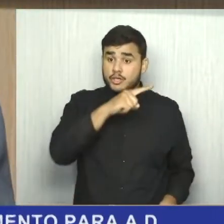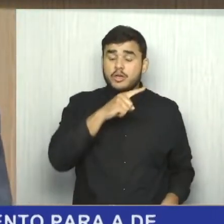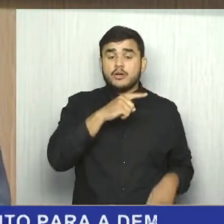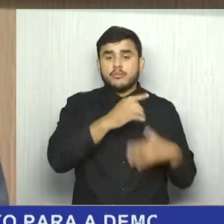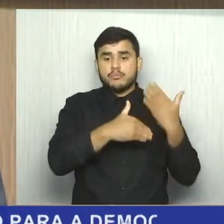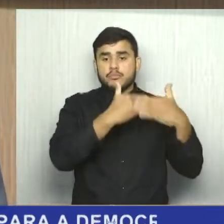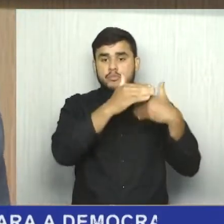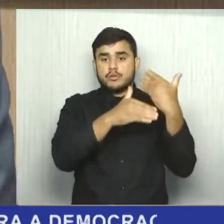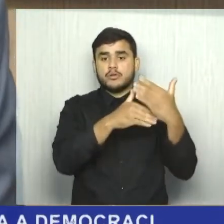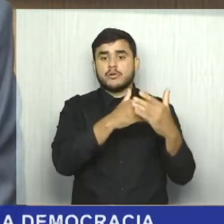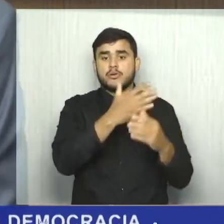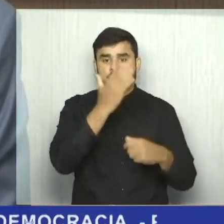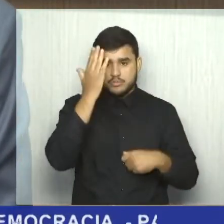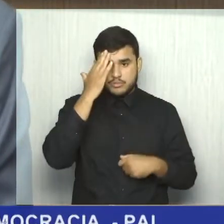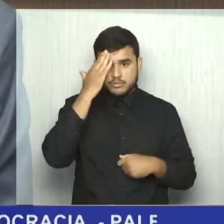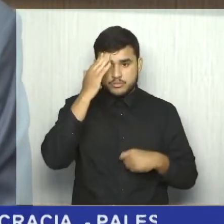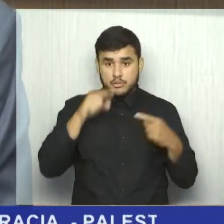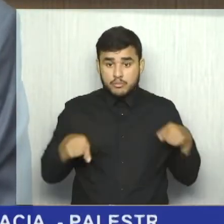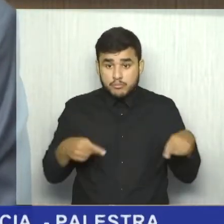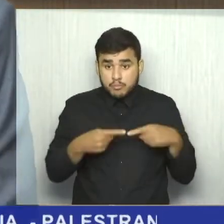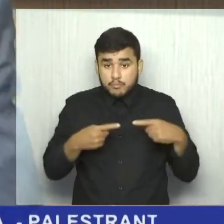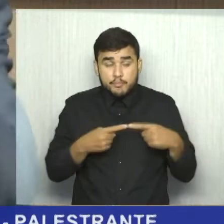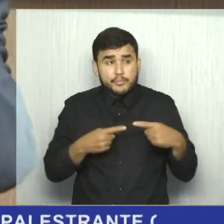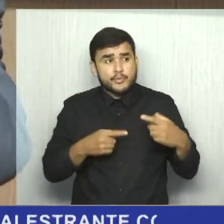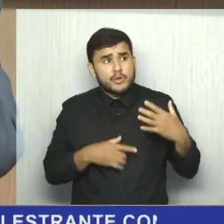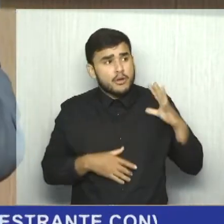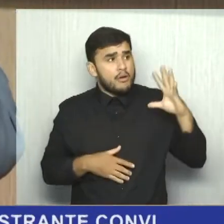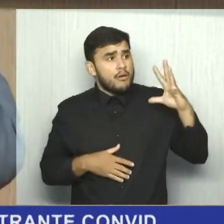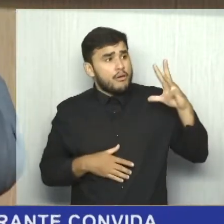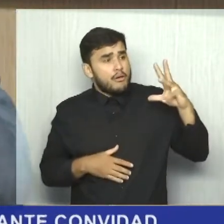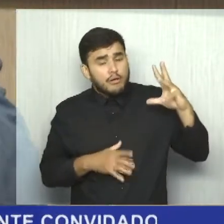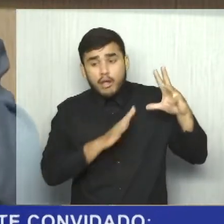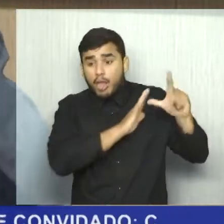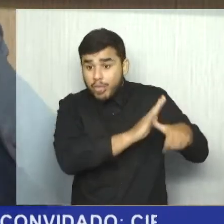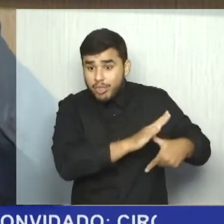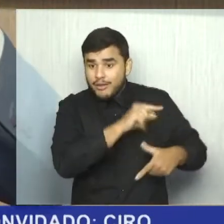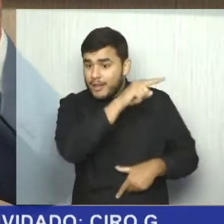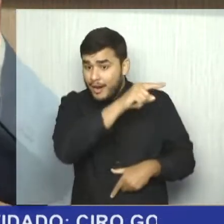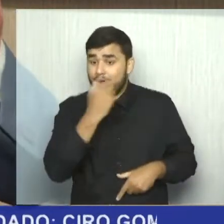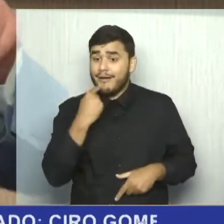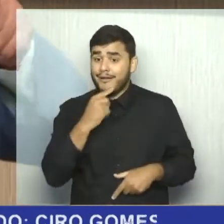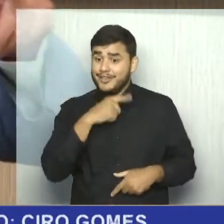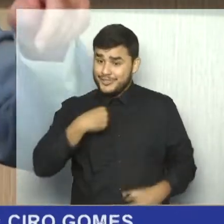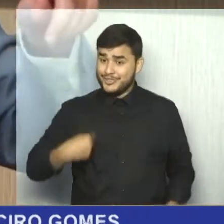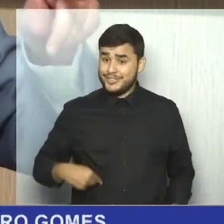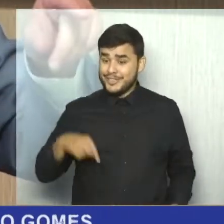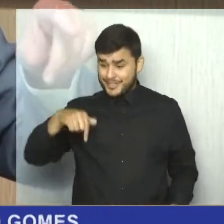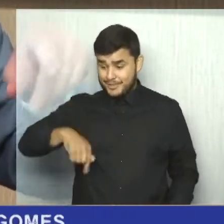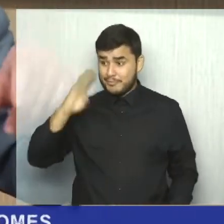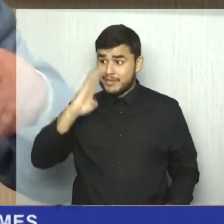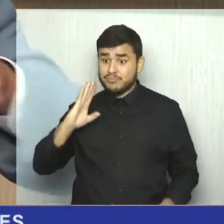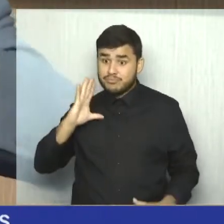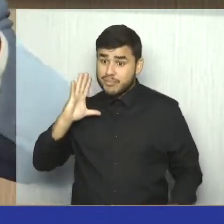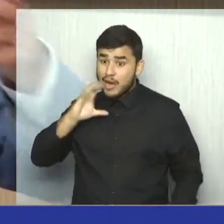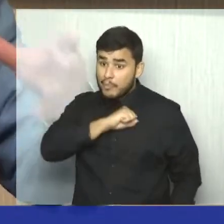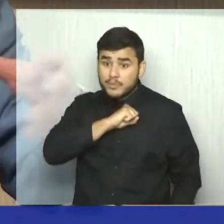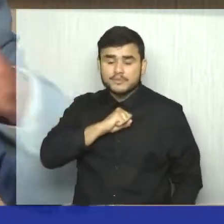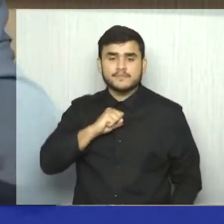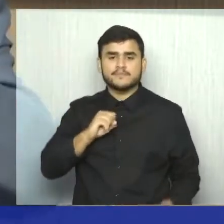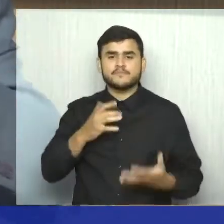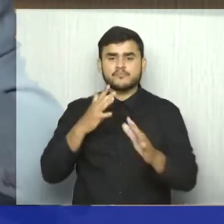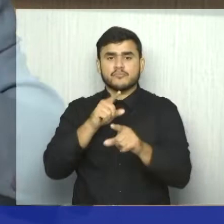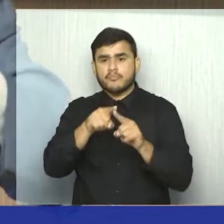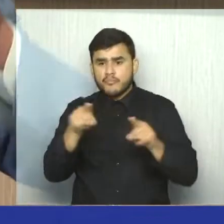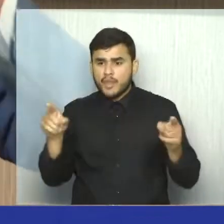uns 15 anos para a China bater o recorde do Brasil. Durante meio século, escuta o que eu estou dizendo, especialmente os jovens que estão